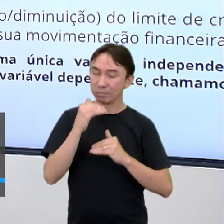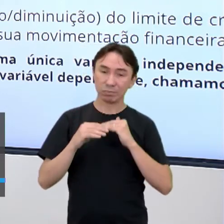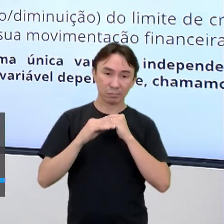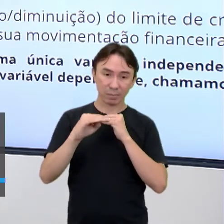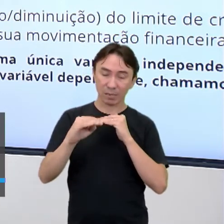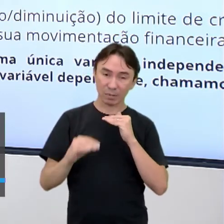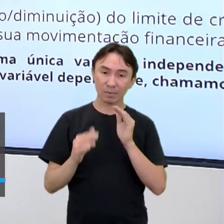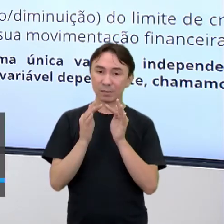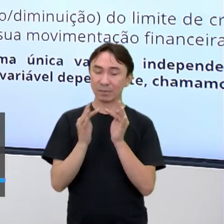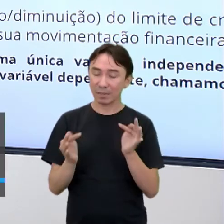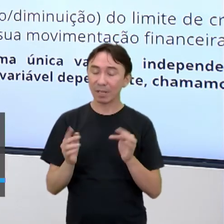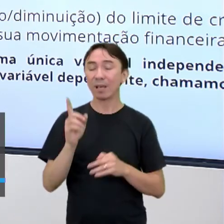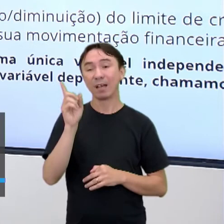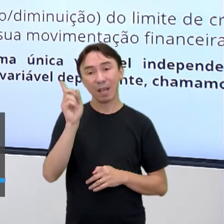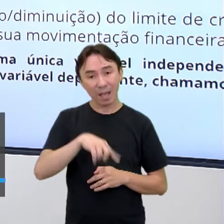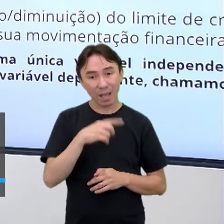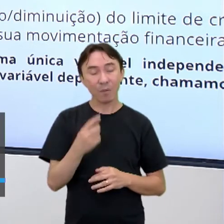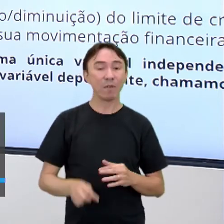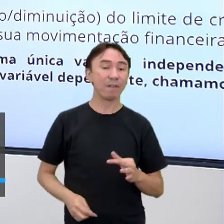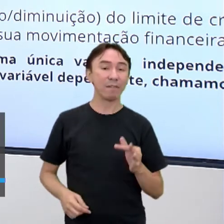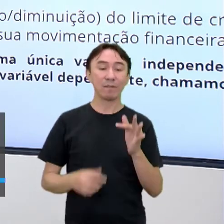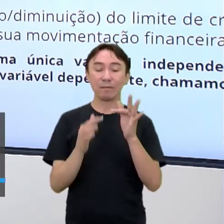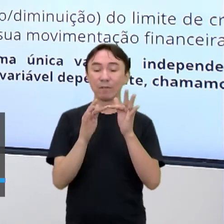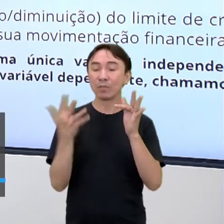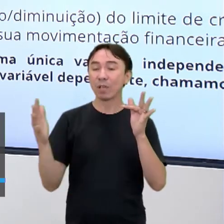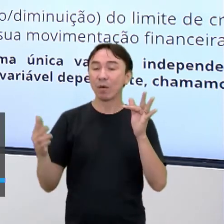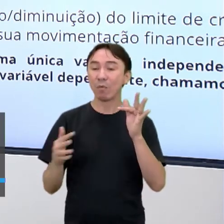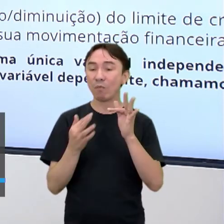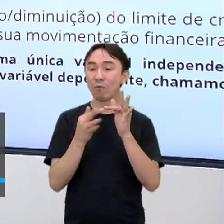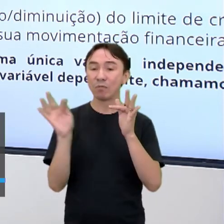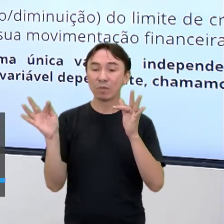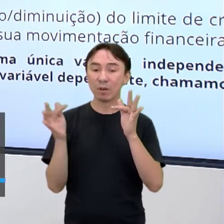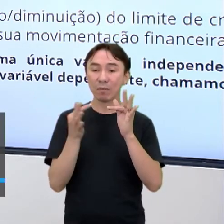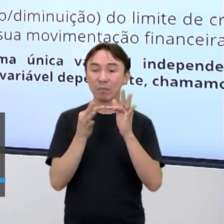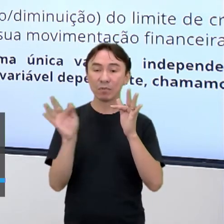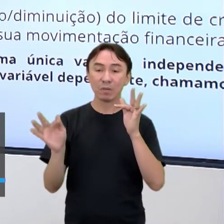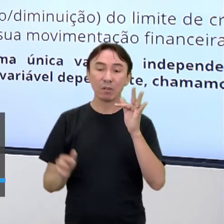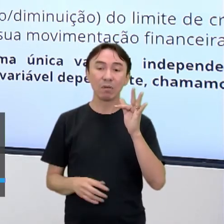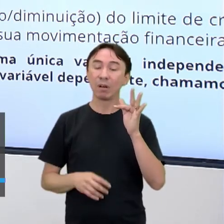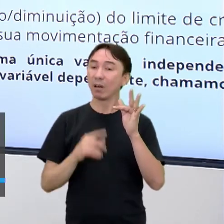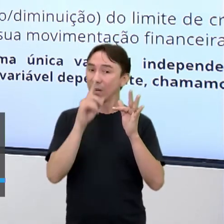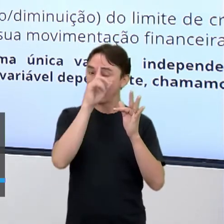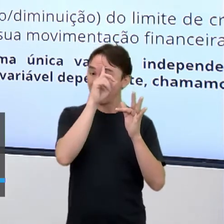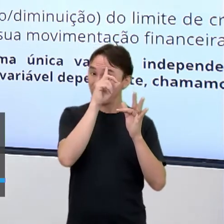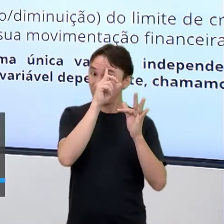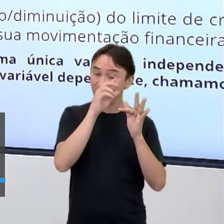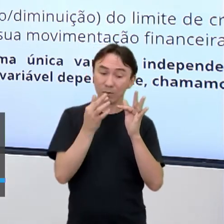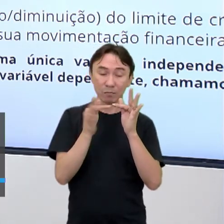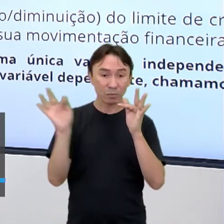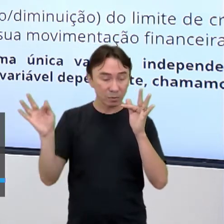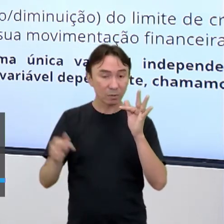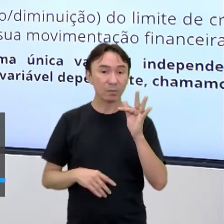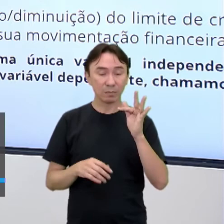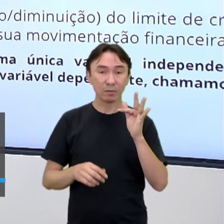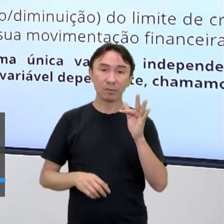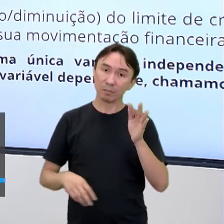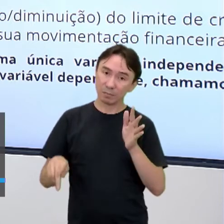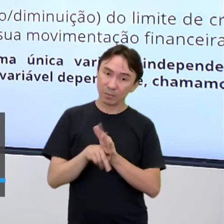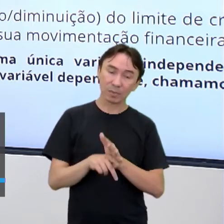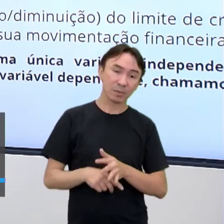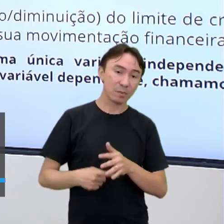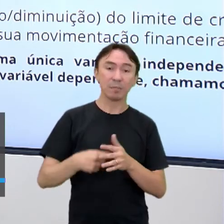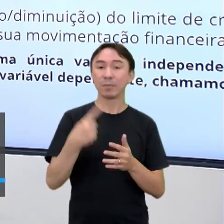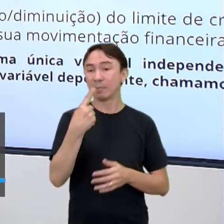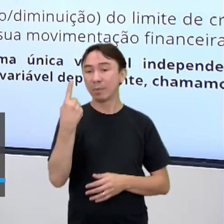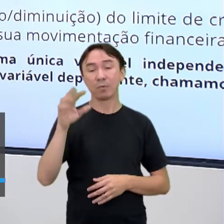função, especificamente, a gente vai falar para vocês, especificamente uma função do primeiro grau. E aí a gente vai buscar entender